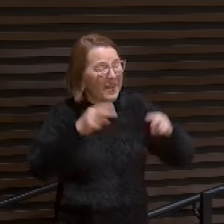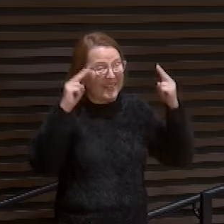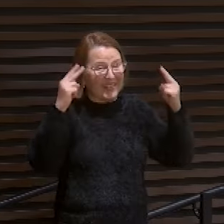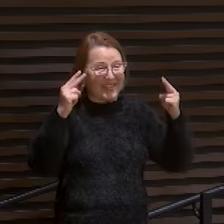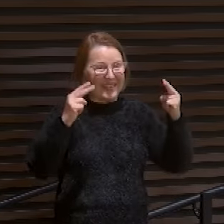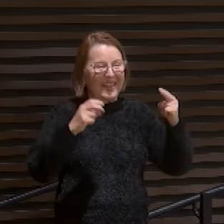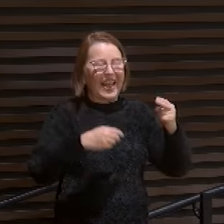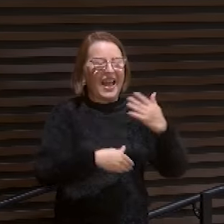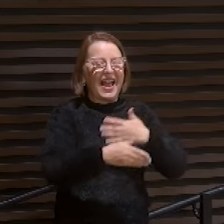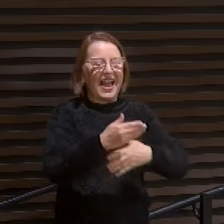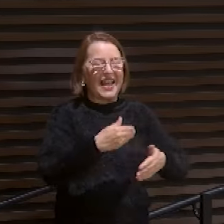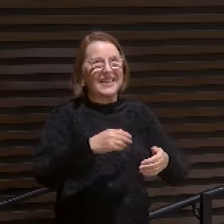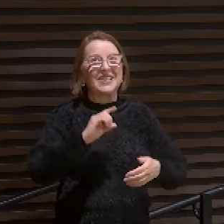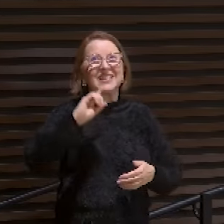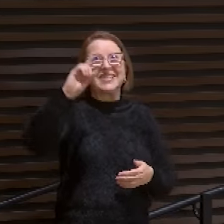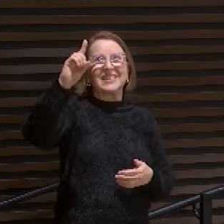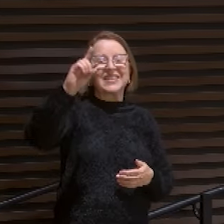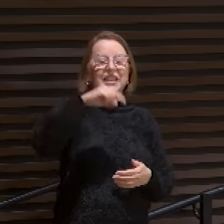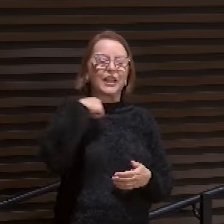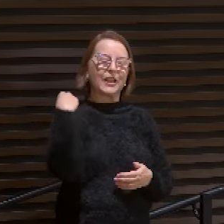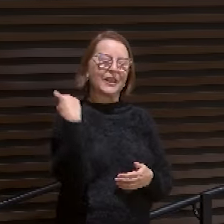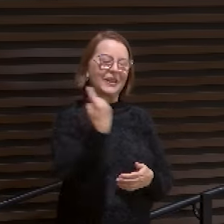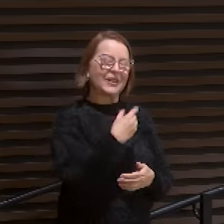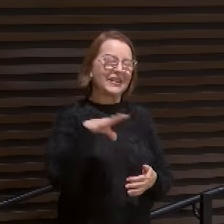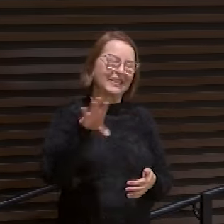nos amou.